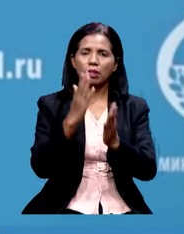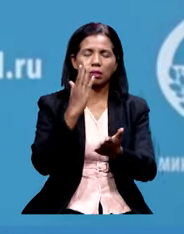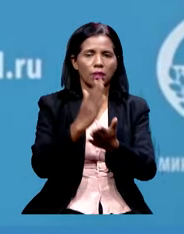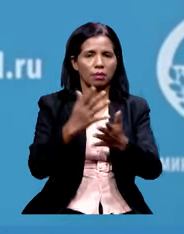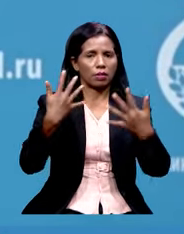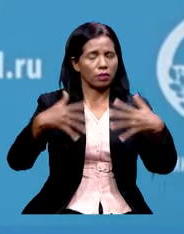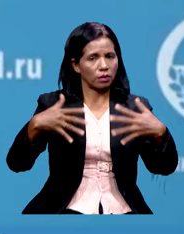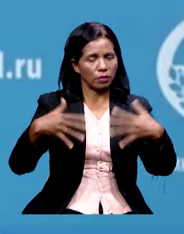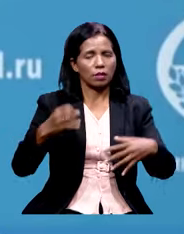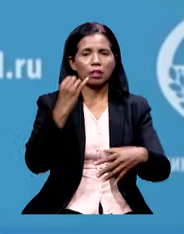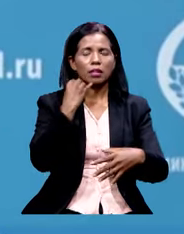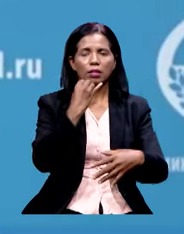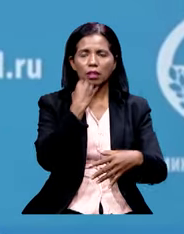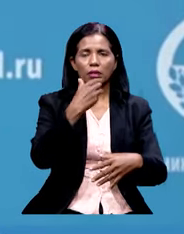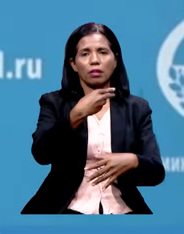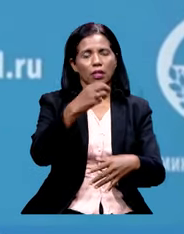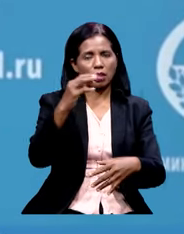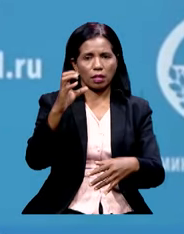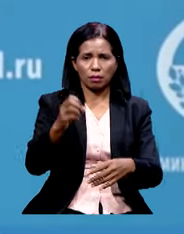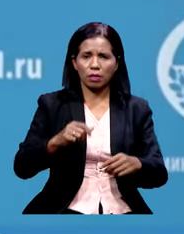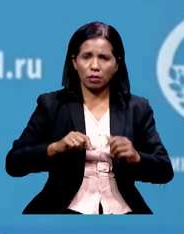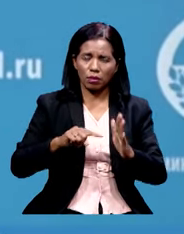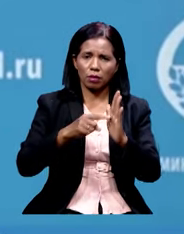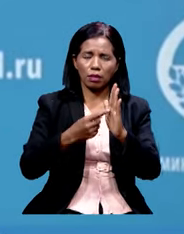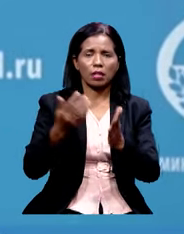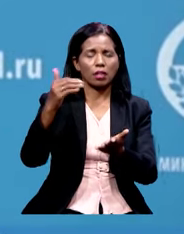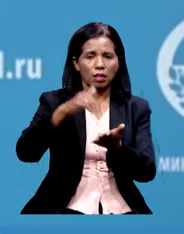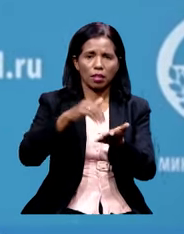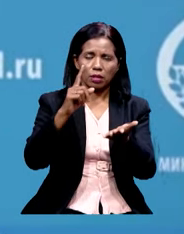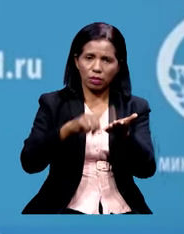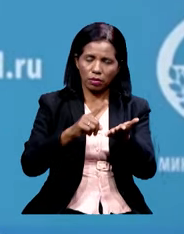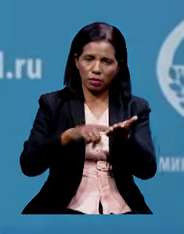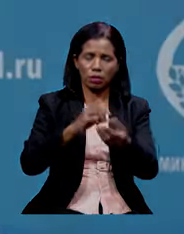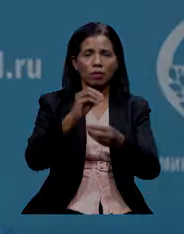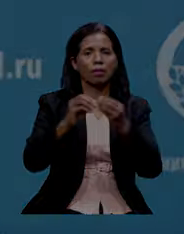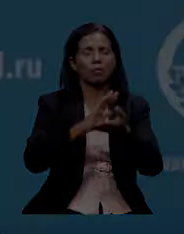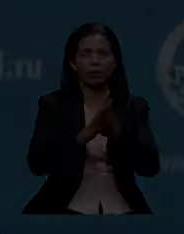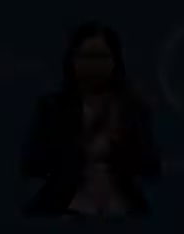conflito entre Israel no Hamas, onde a rua fila fala discussão com a Damian.